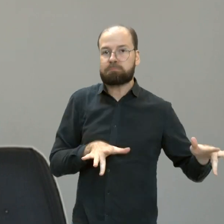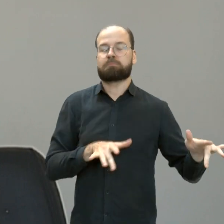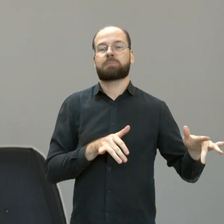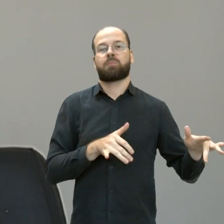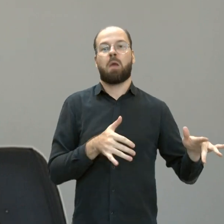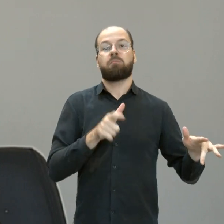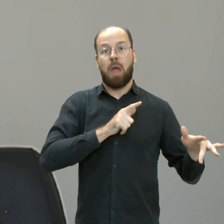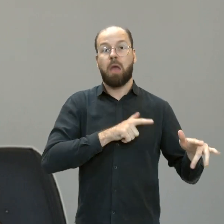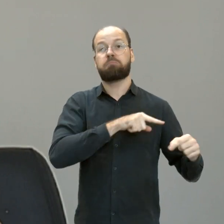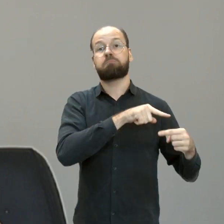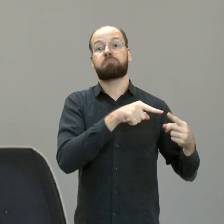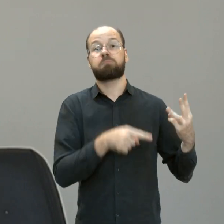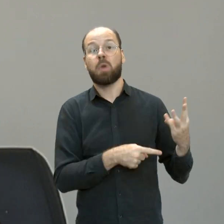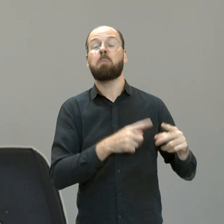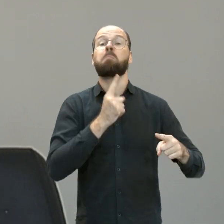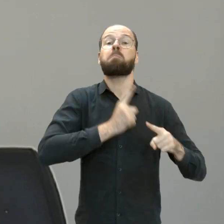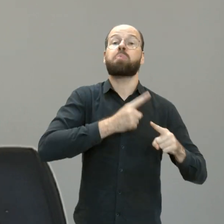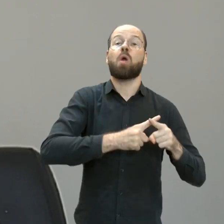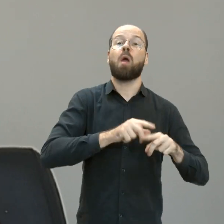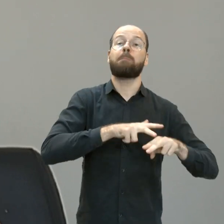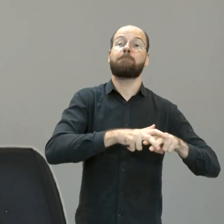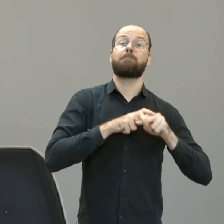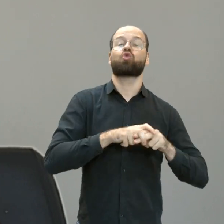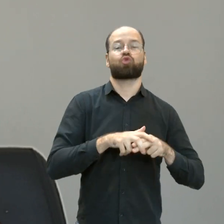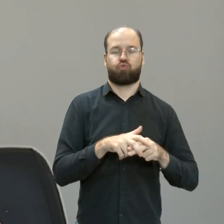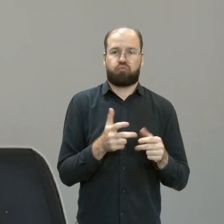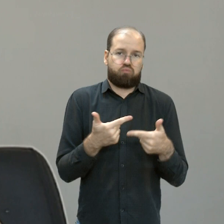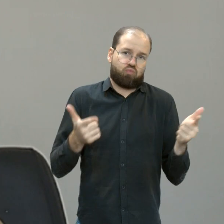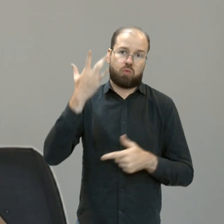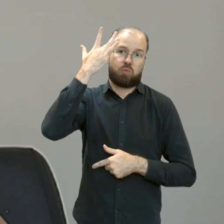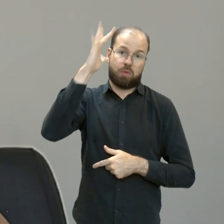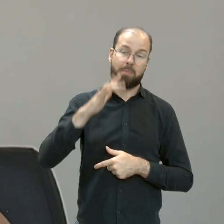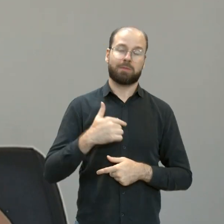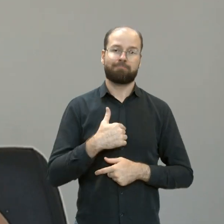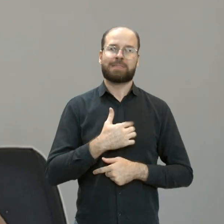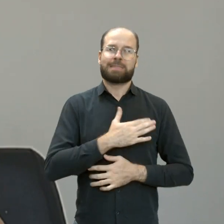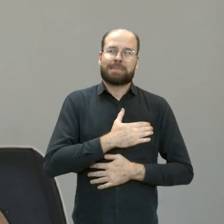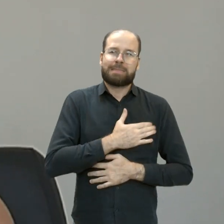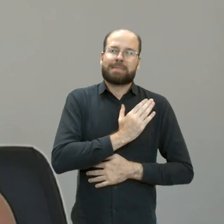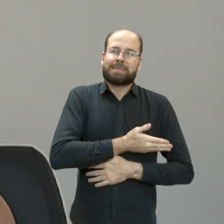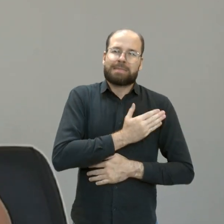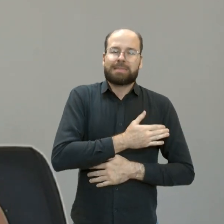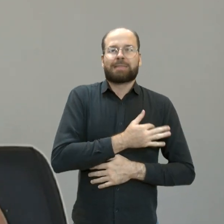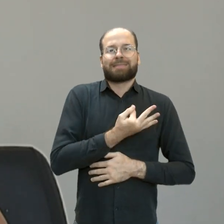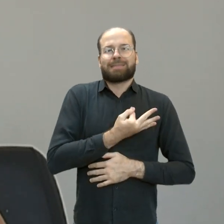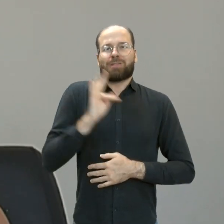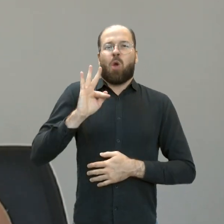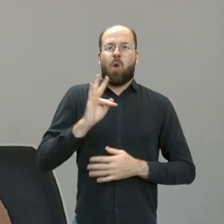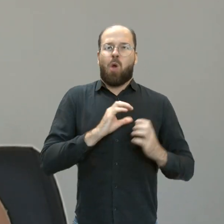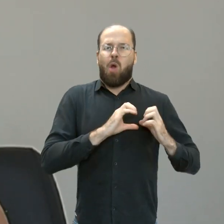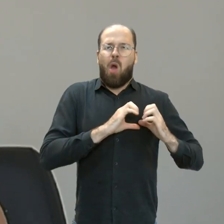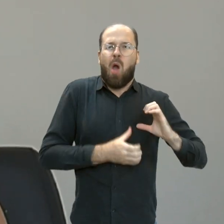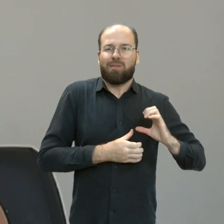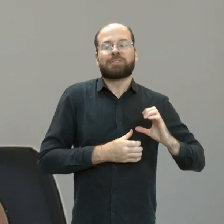gente não sabe chegar à raiz delas, mas, enfim, essa dor de amor, de certa forma, acompanhou essa